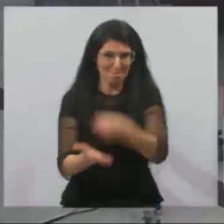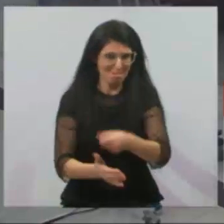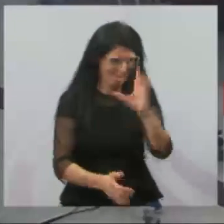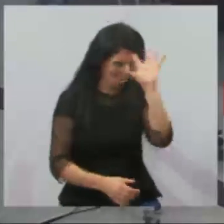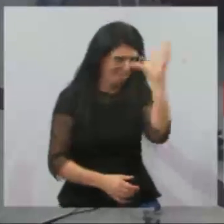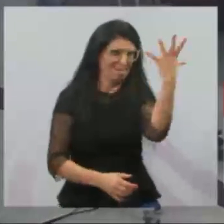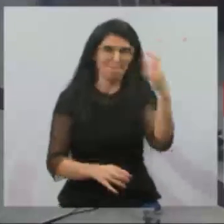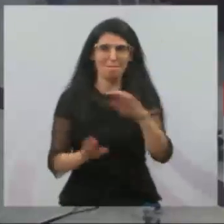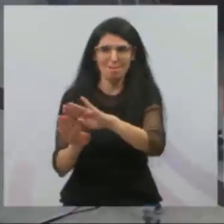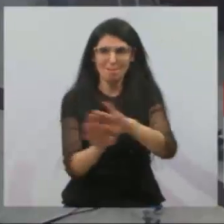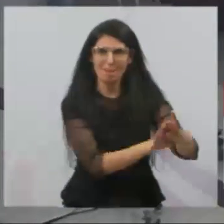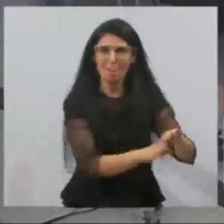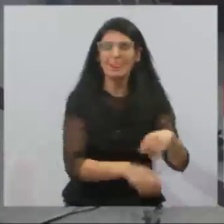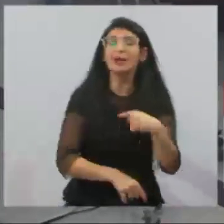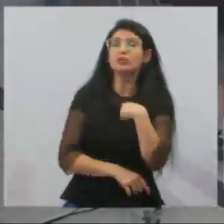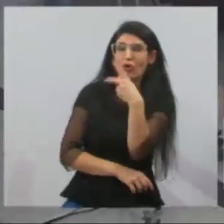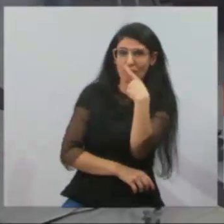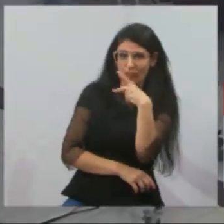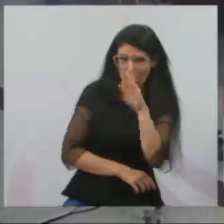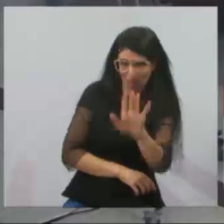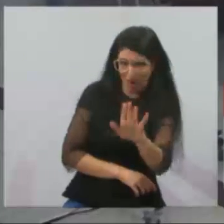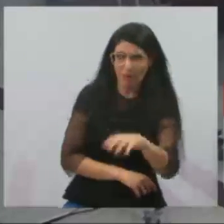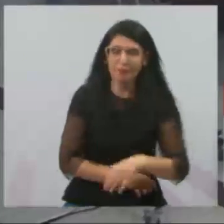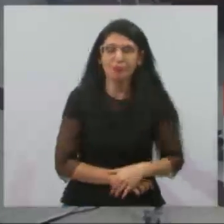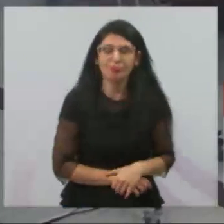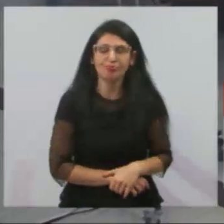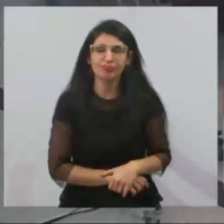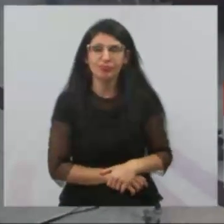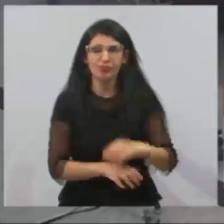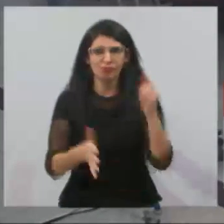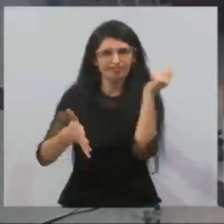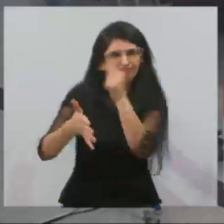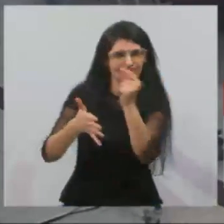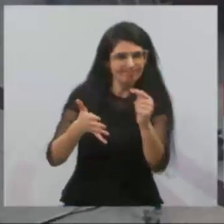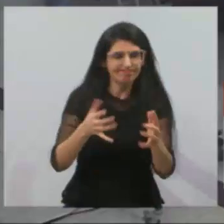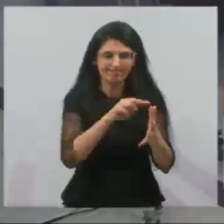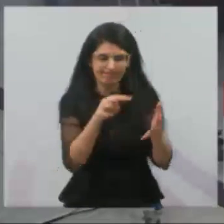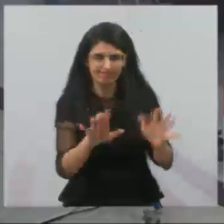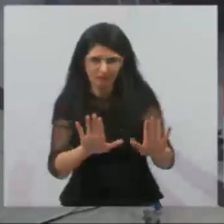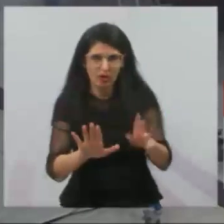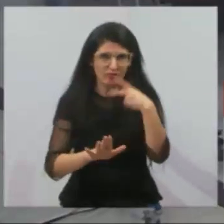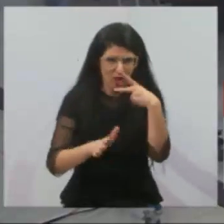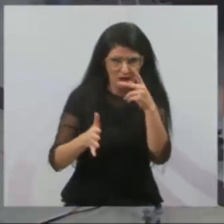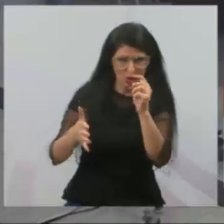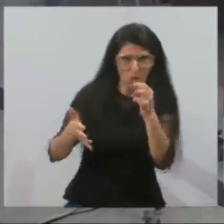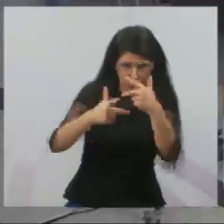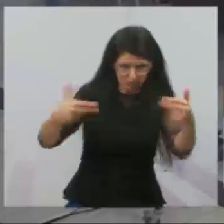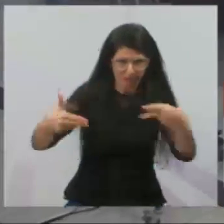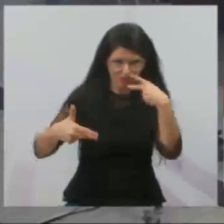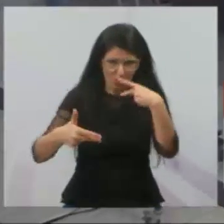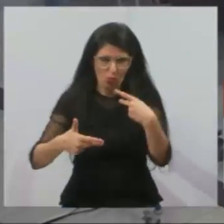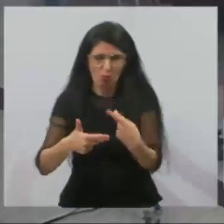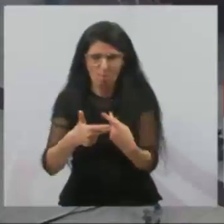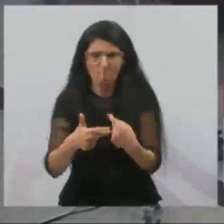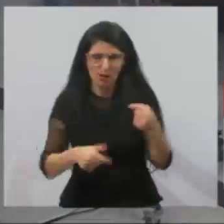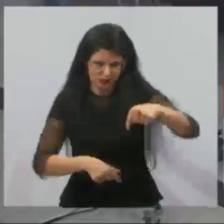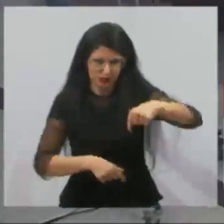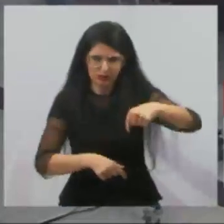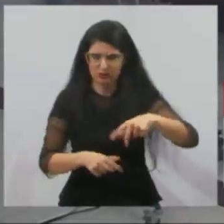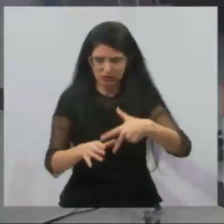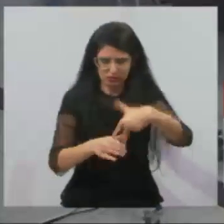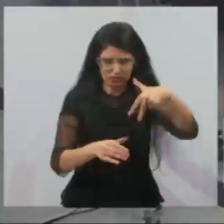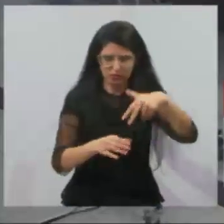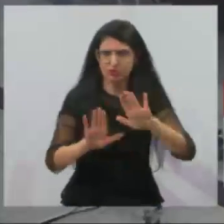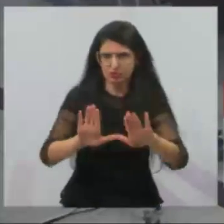Deixa eu só complementar algumas questões aqui que foram colocadas. Né, como agora